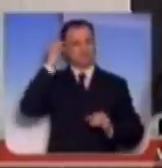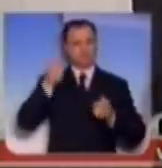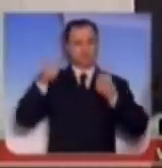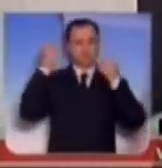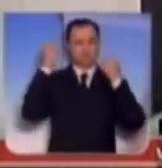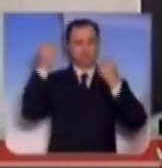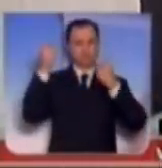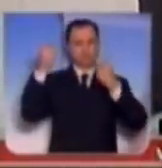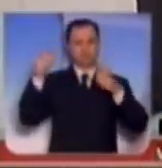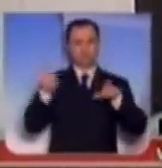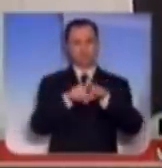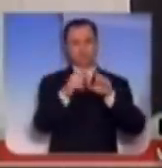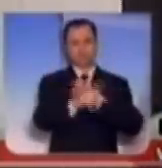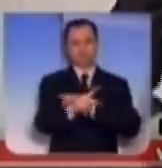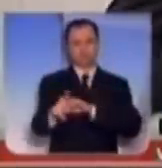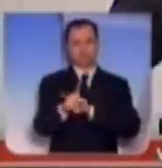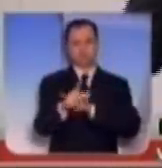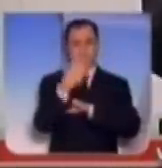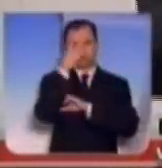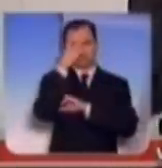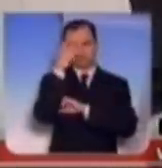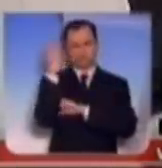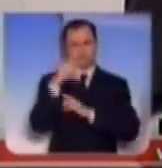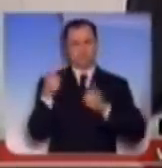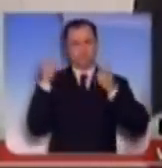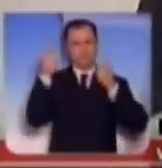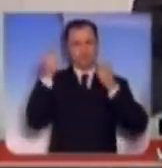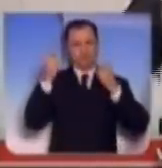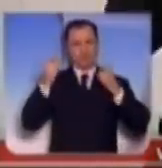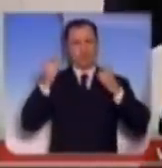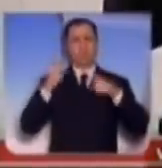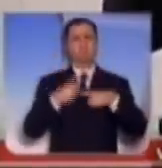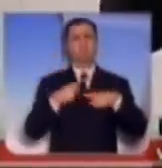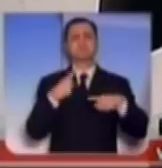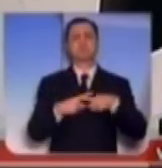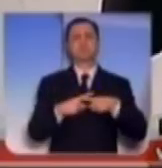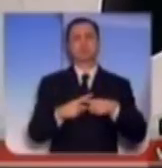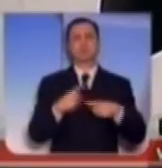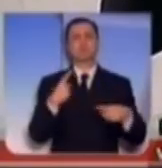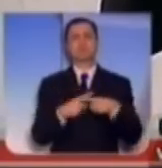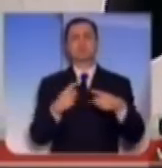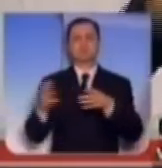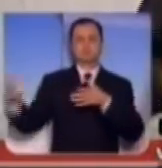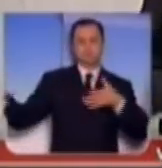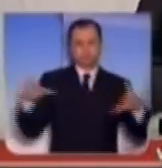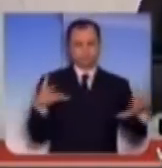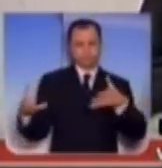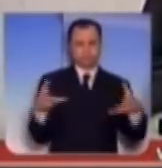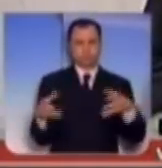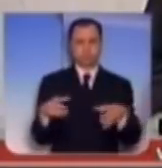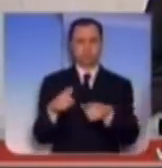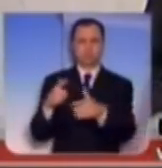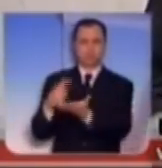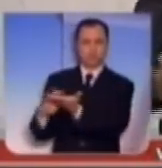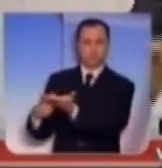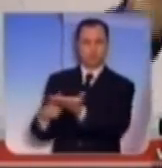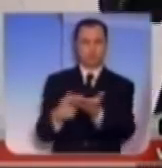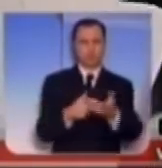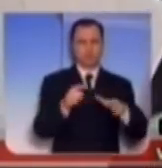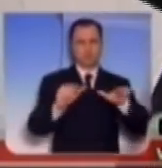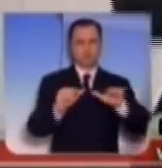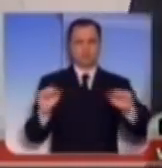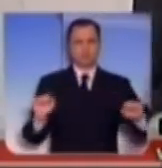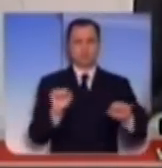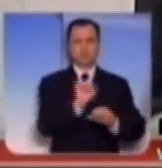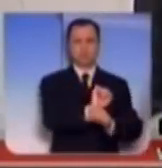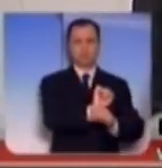da manifestação dos professores, por que que os professores se manifestam, por que que os professores organizam greves e paralisações. É